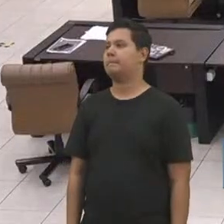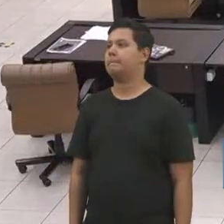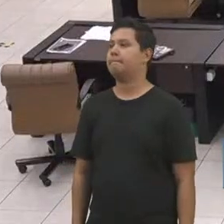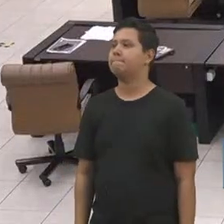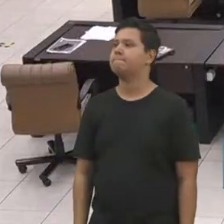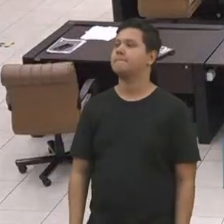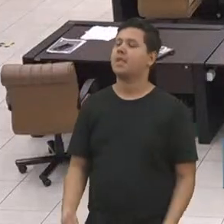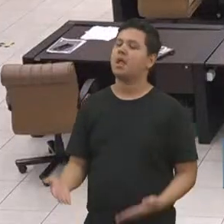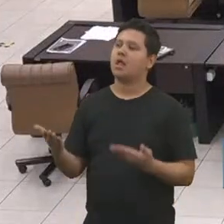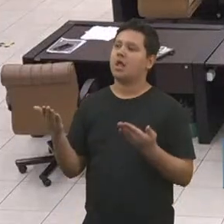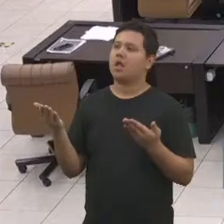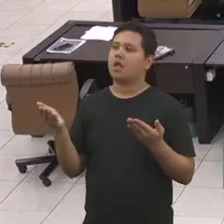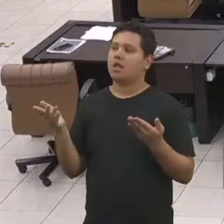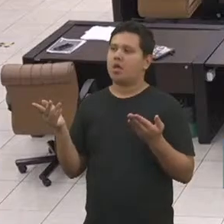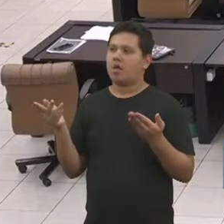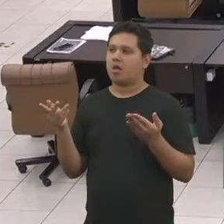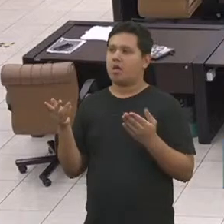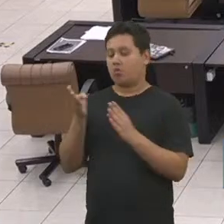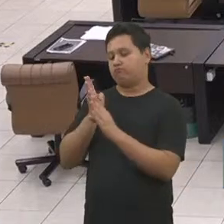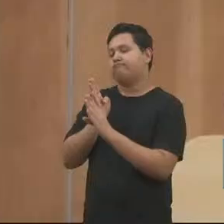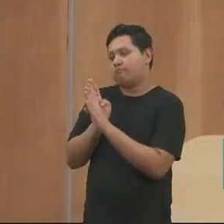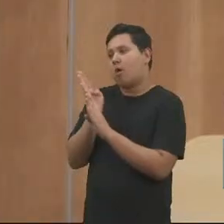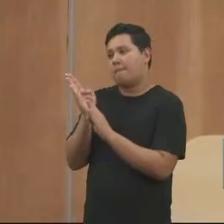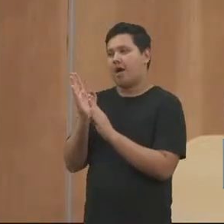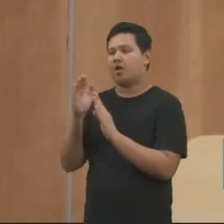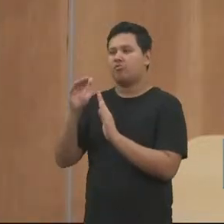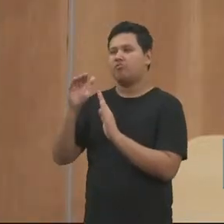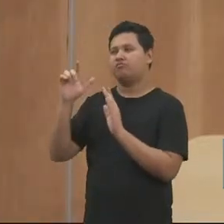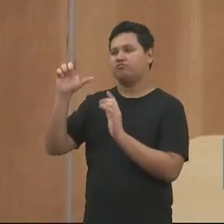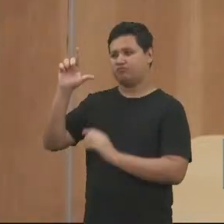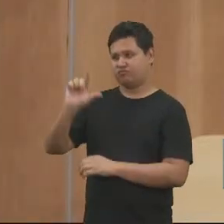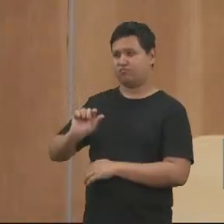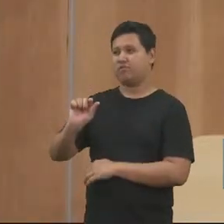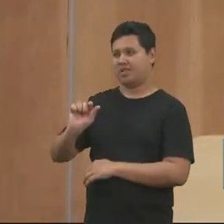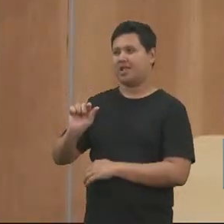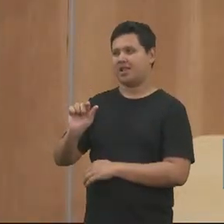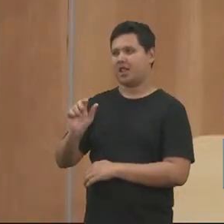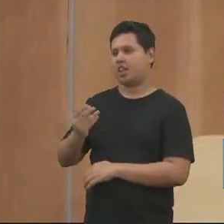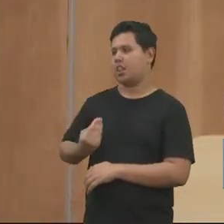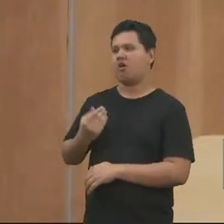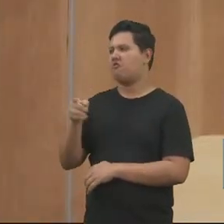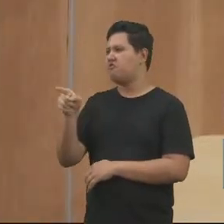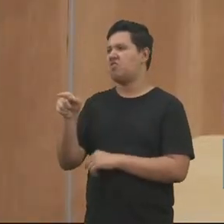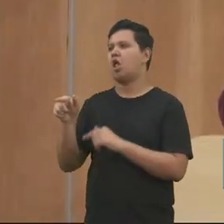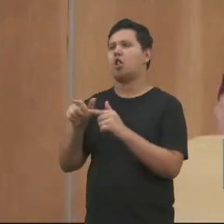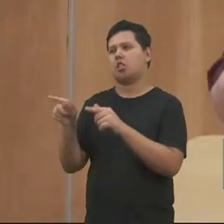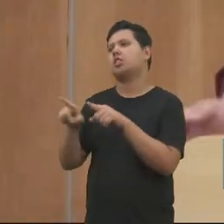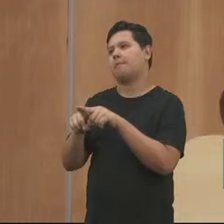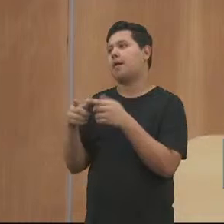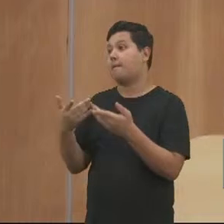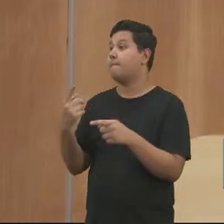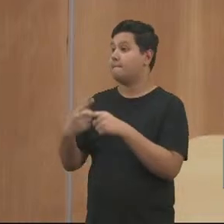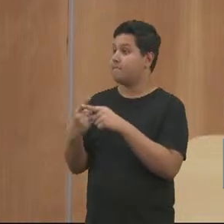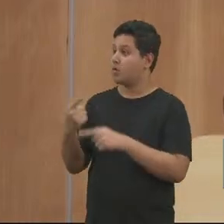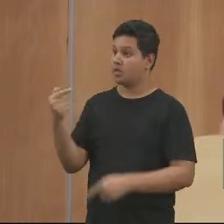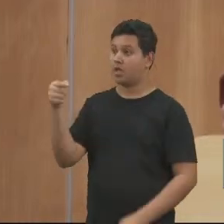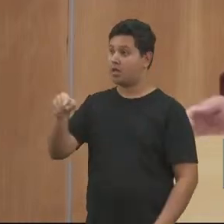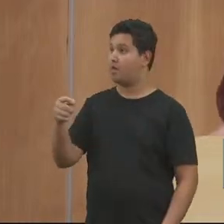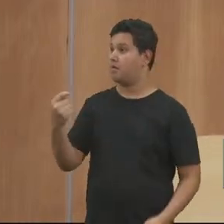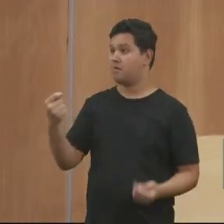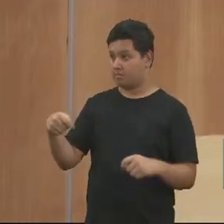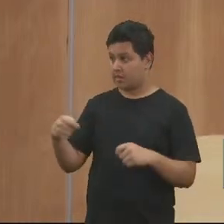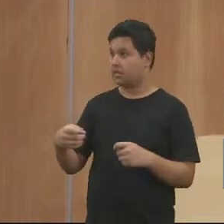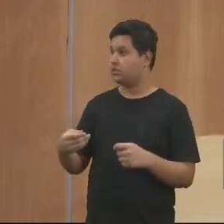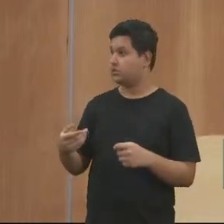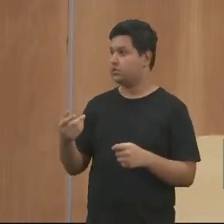como um impacto muito pequeno frente ao impacto positivo na vida dos servidores, que dependem desse